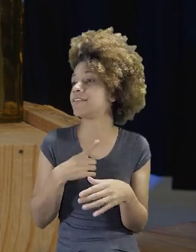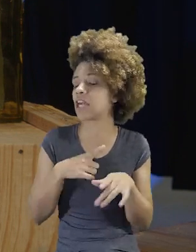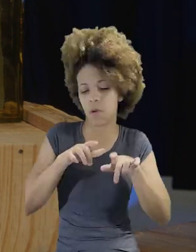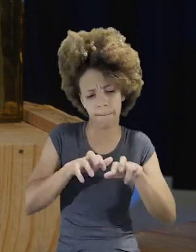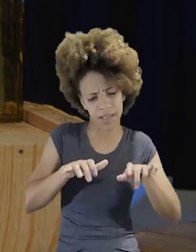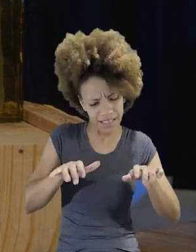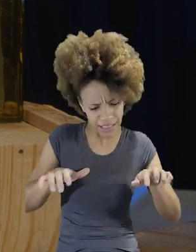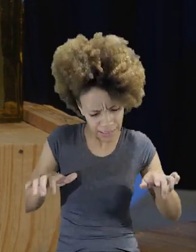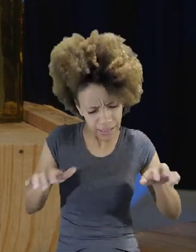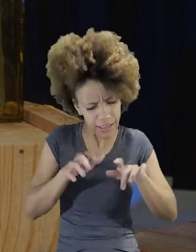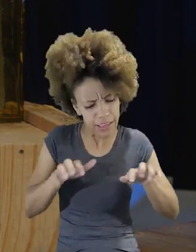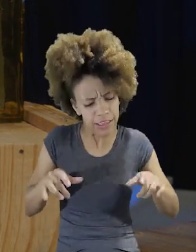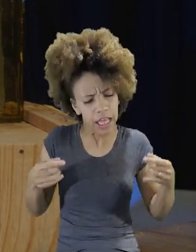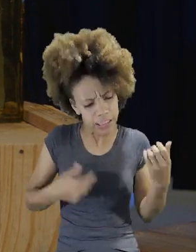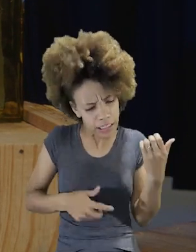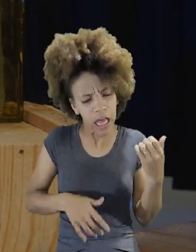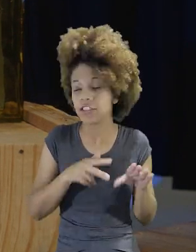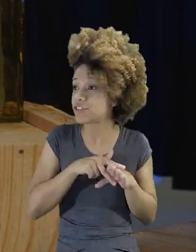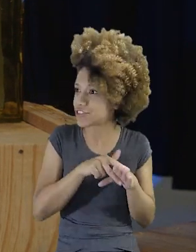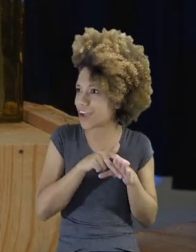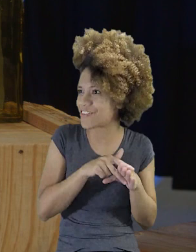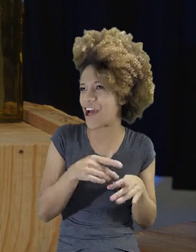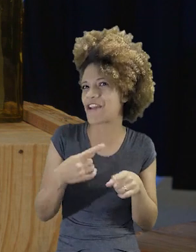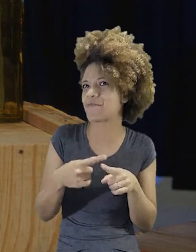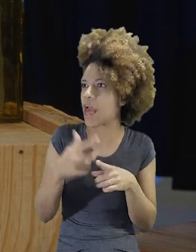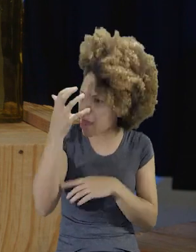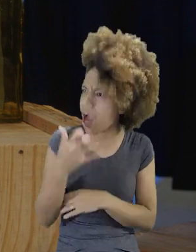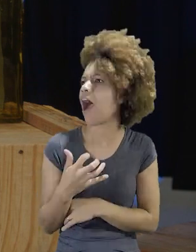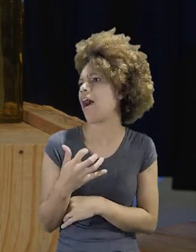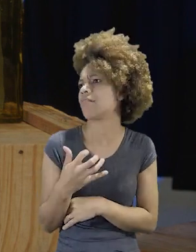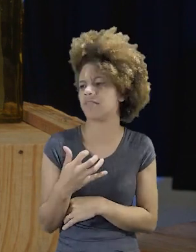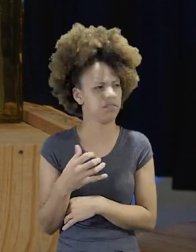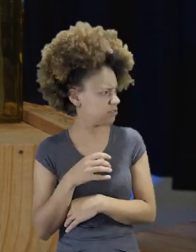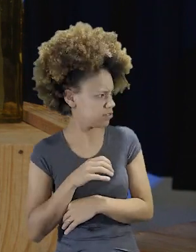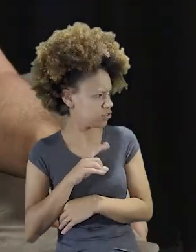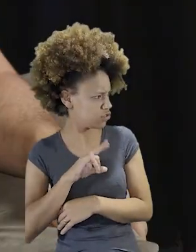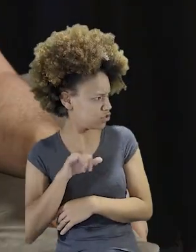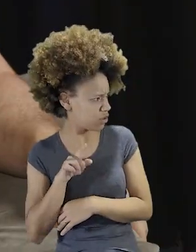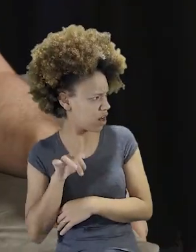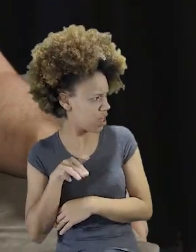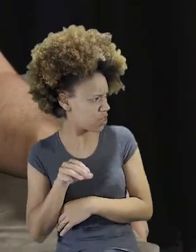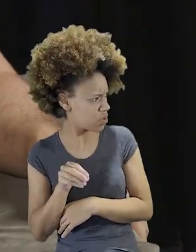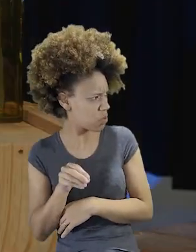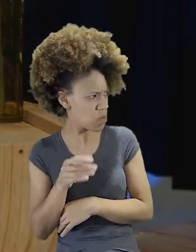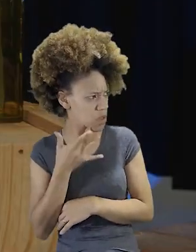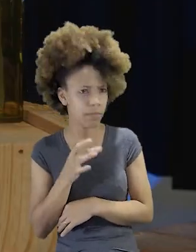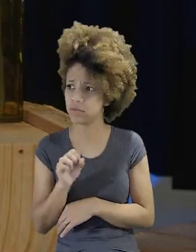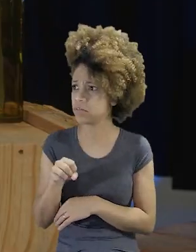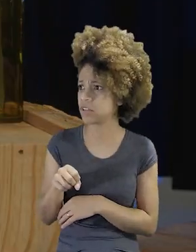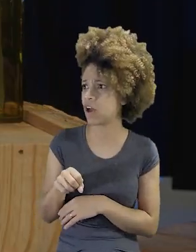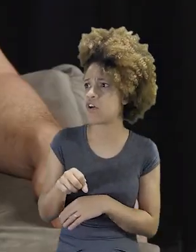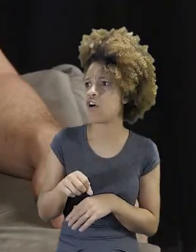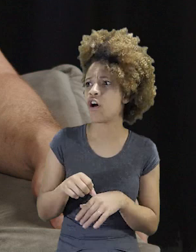E aí ela tem aquele piano de cavalo porque era raiva do